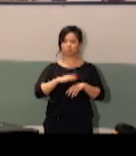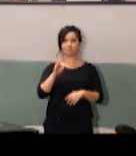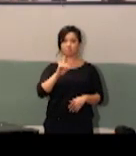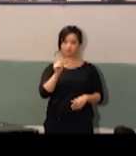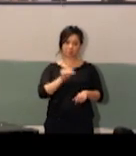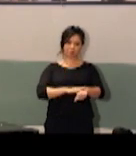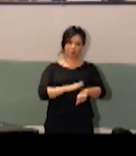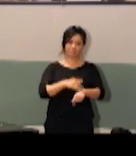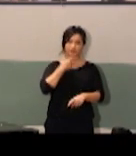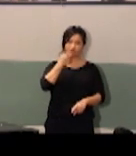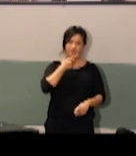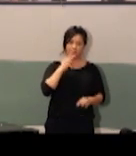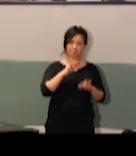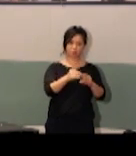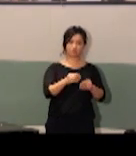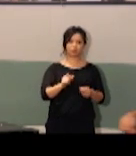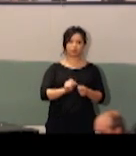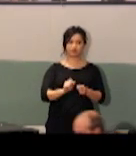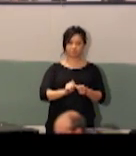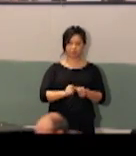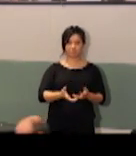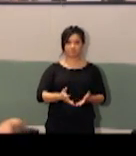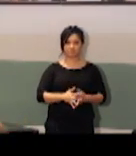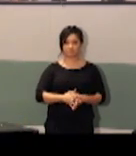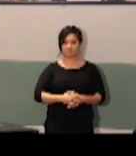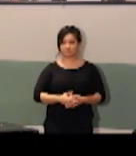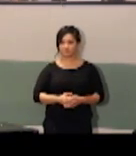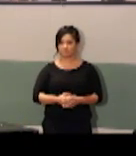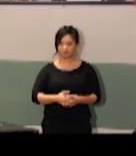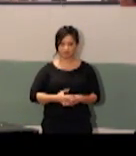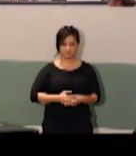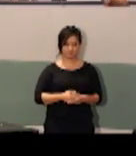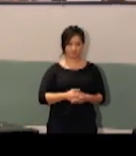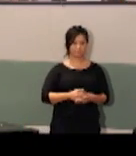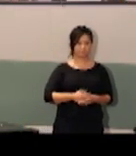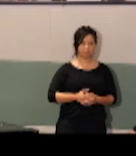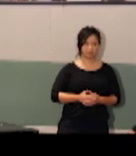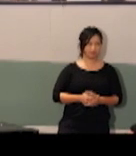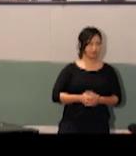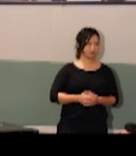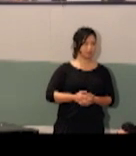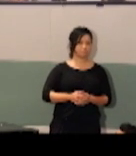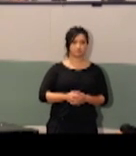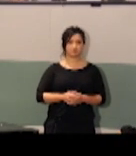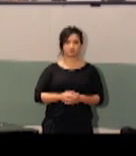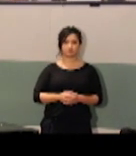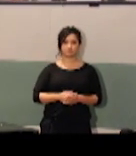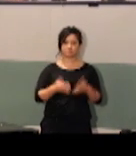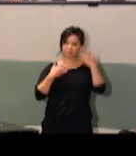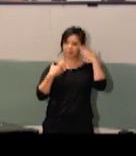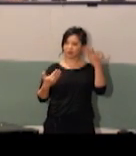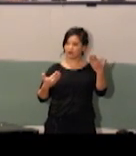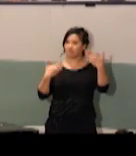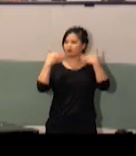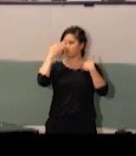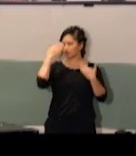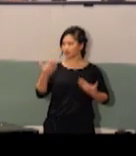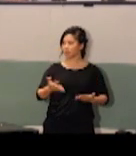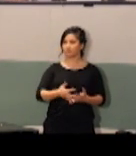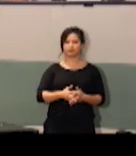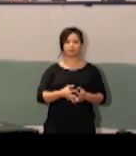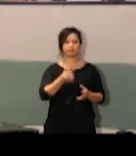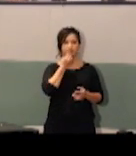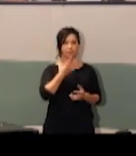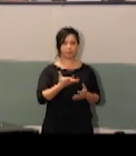não dá tempo de falar tudo isso para a saúde, que ia precisar mais de 10 minutos, obrigada. Não de 1 minuto. Obrigada, candidato. Por favor, eu gostaria